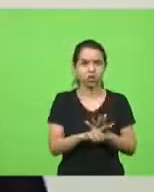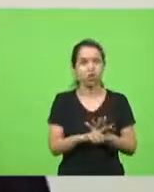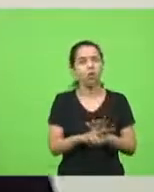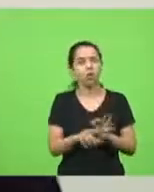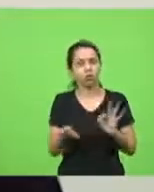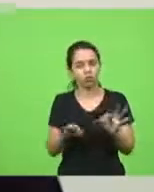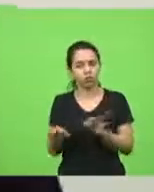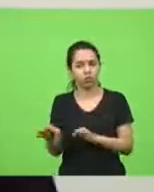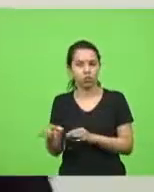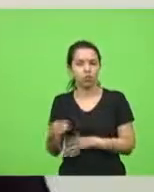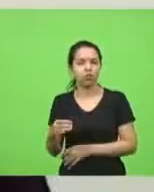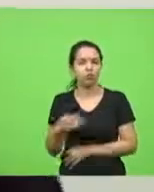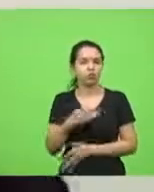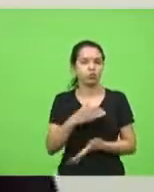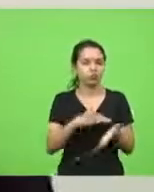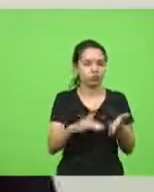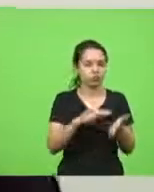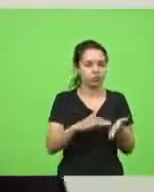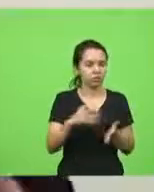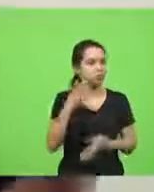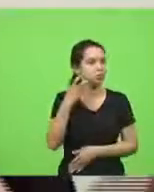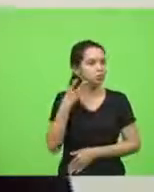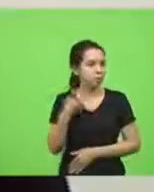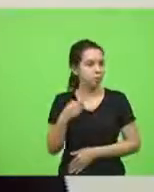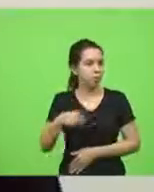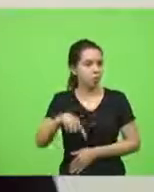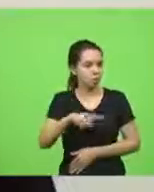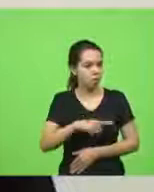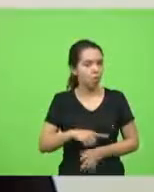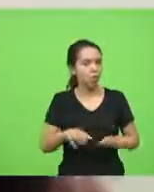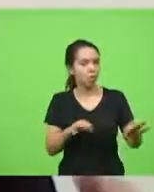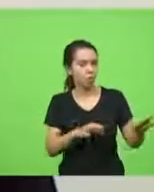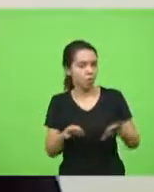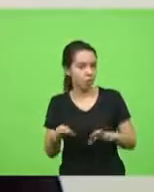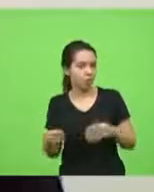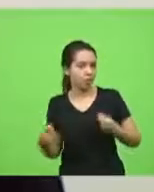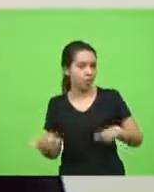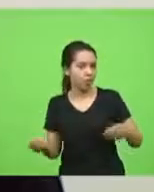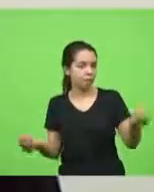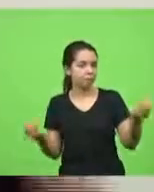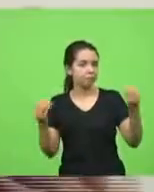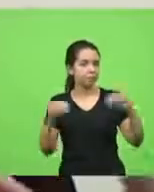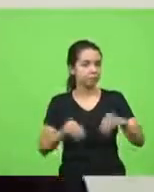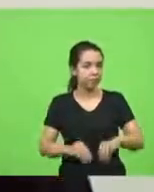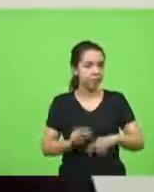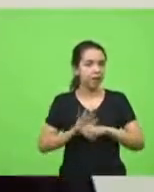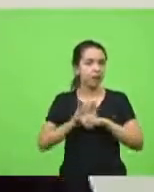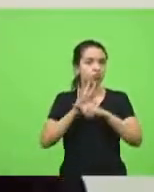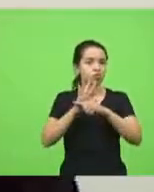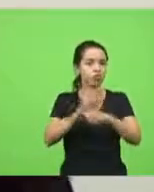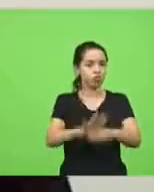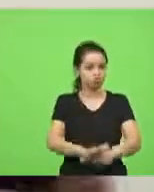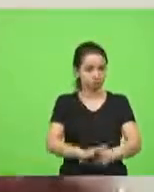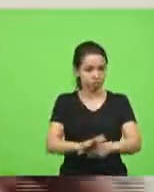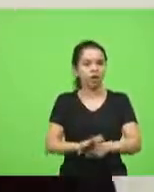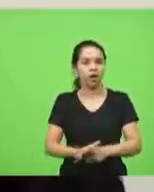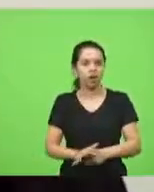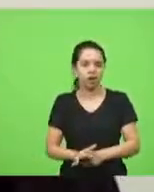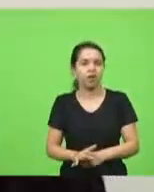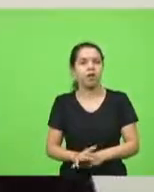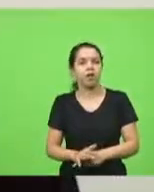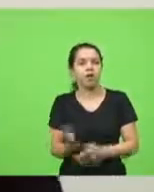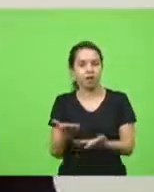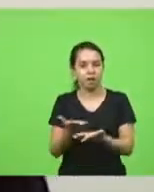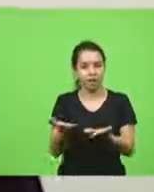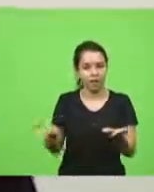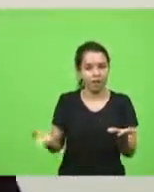Vampiro para que a gente possa, de fato, implementar algo que dê uma condição de formar